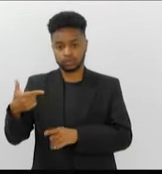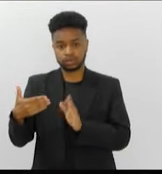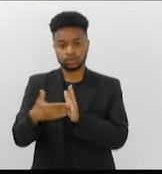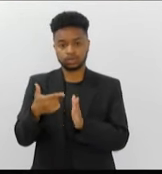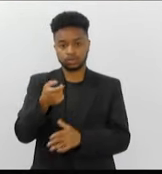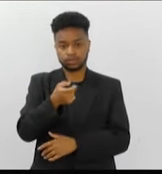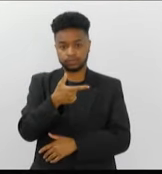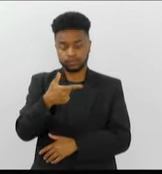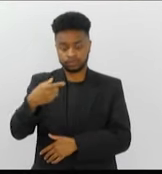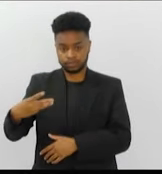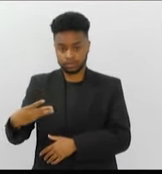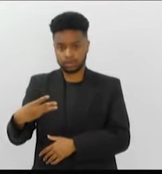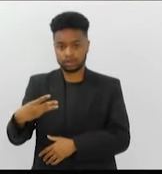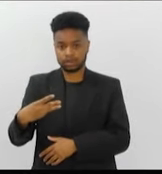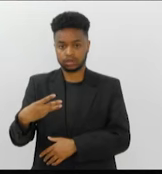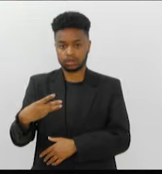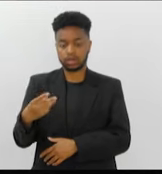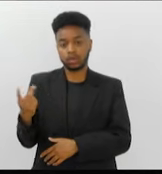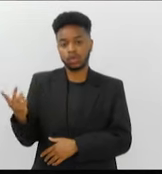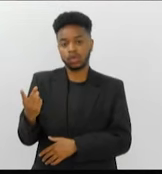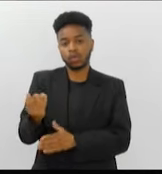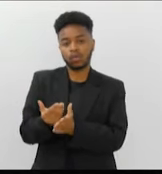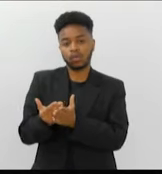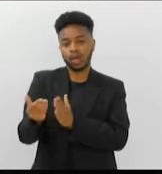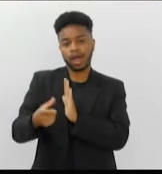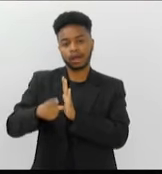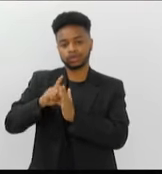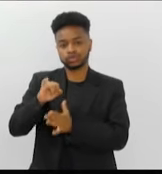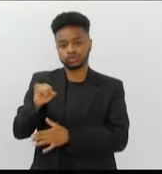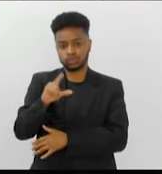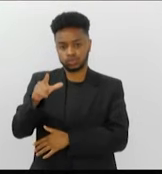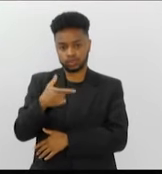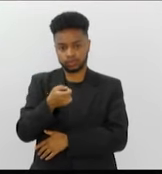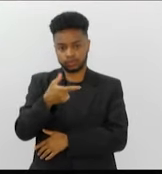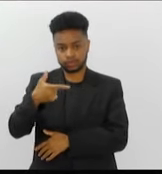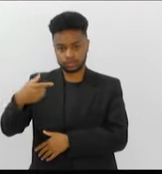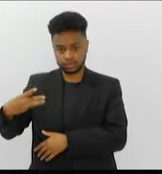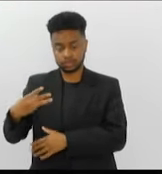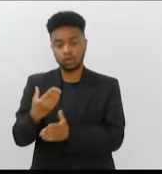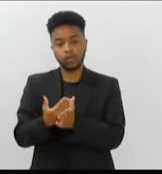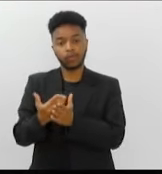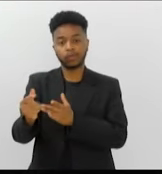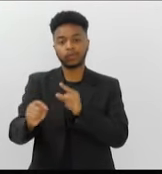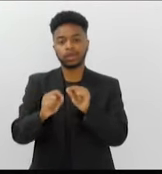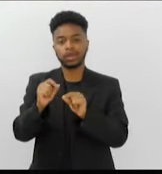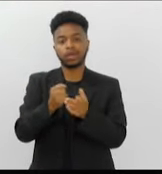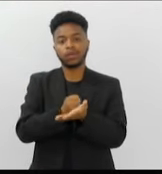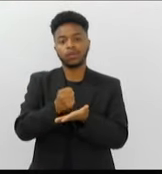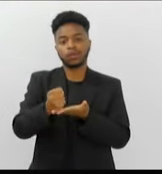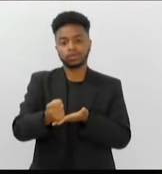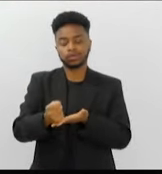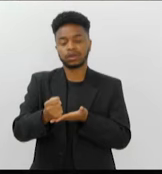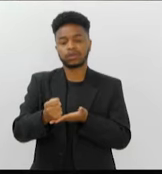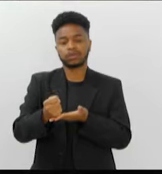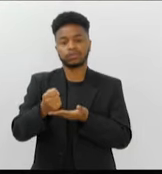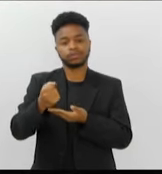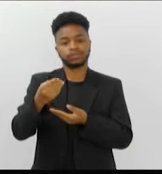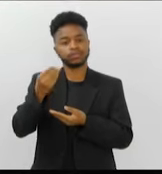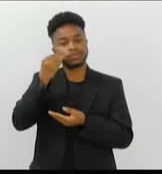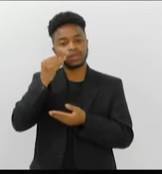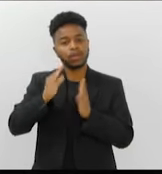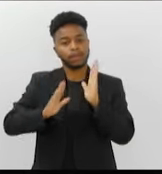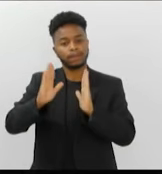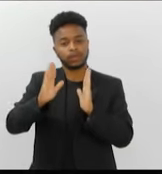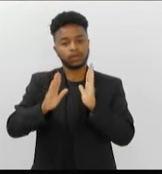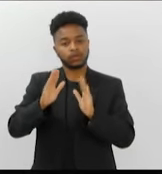eles começaram, antes de julho de 23, o processo de contratação para essa eleição, porque eles contratam essas